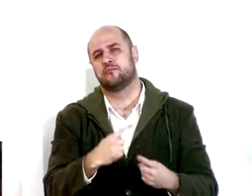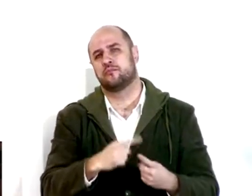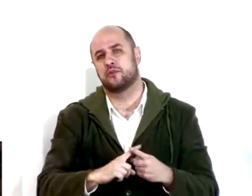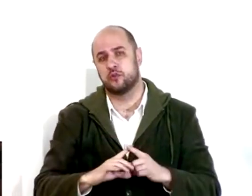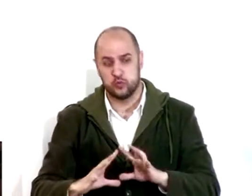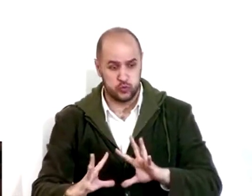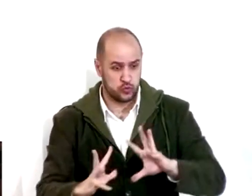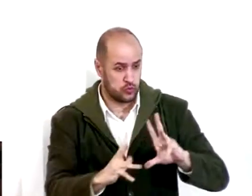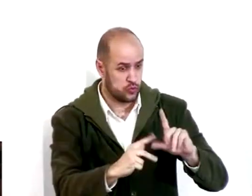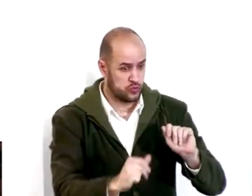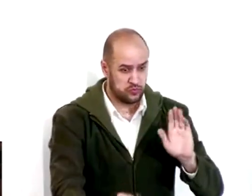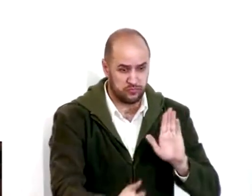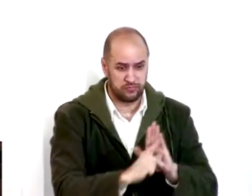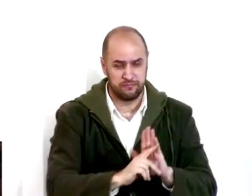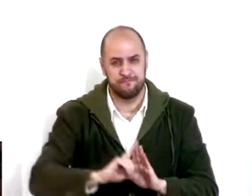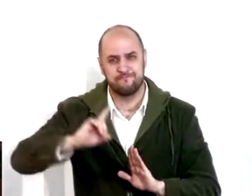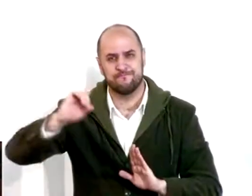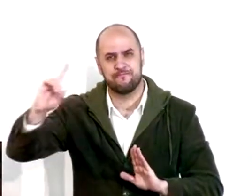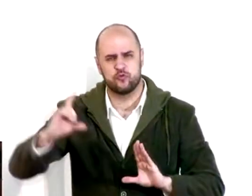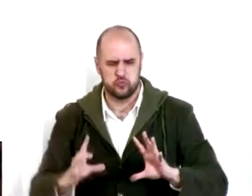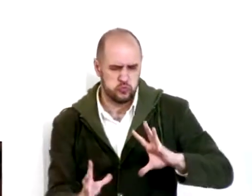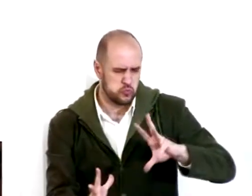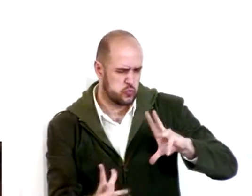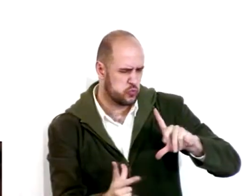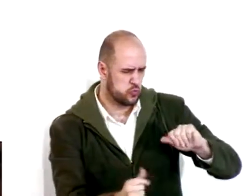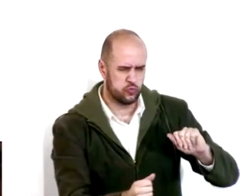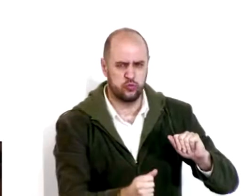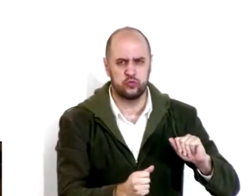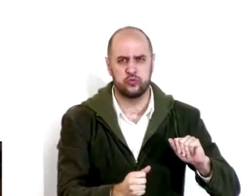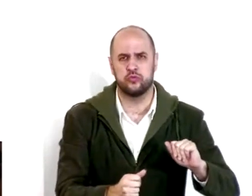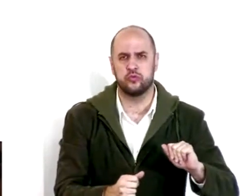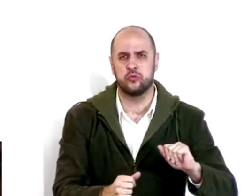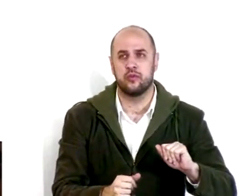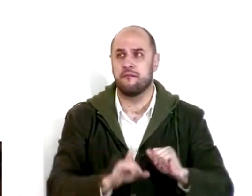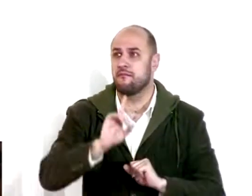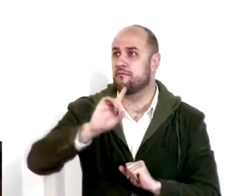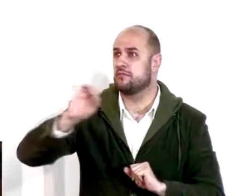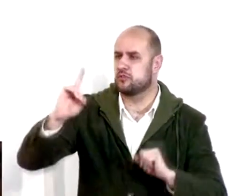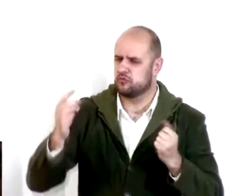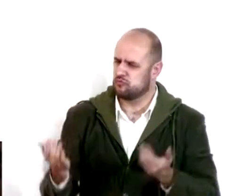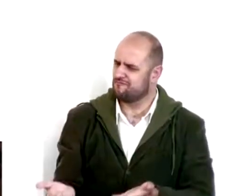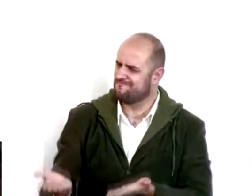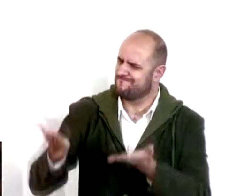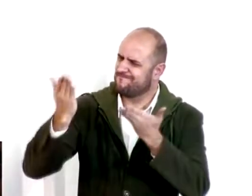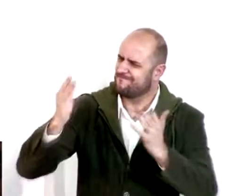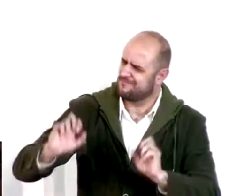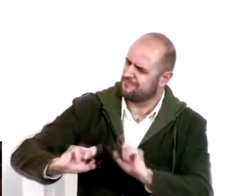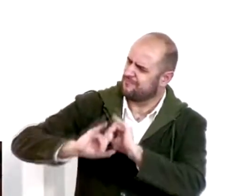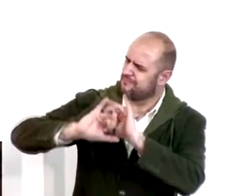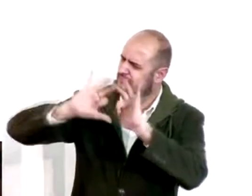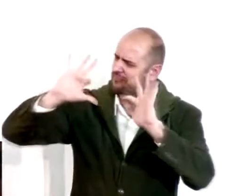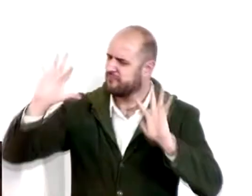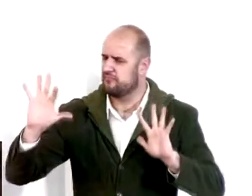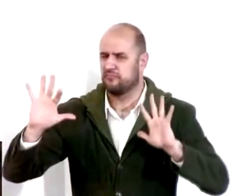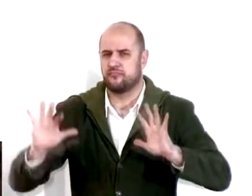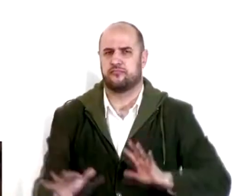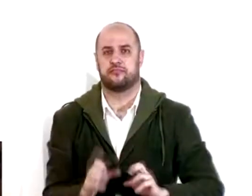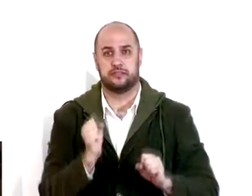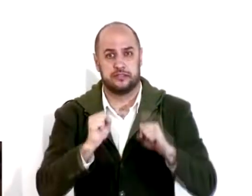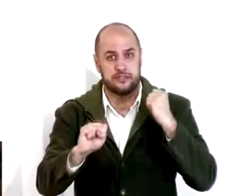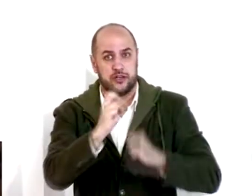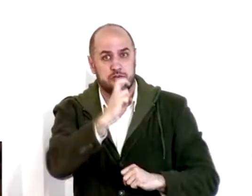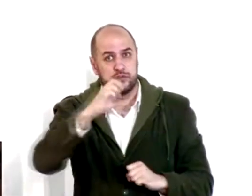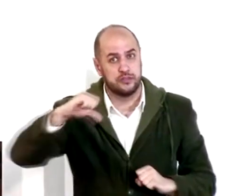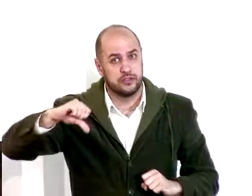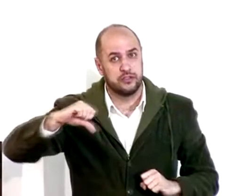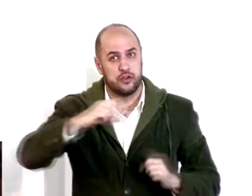pertencem os escudos da terra. Ele se exaltou gloriosamente. Salmo 59,